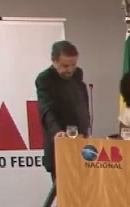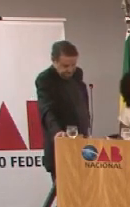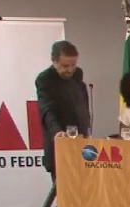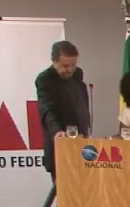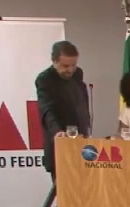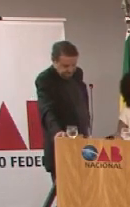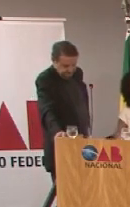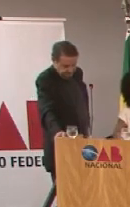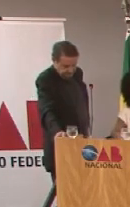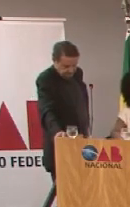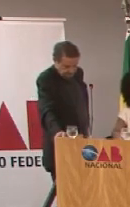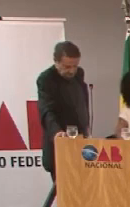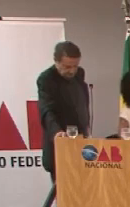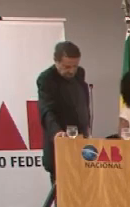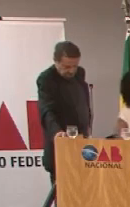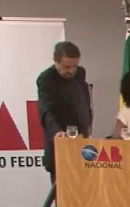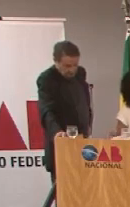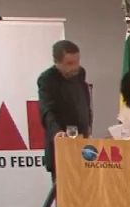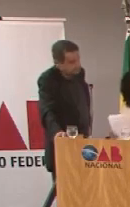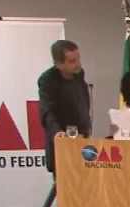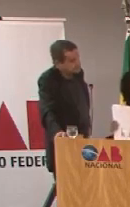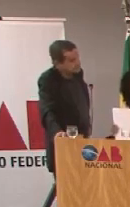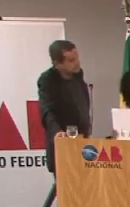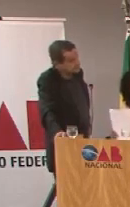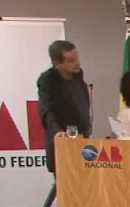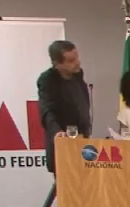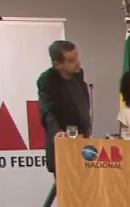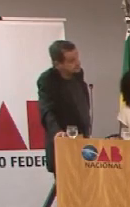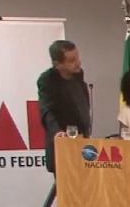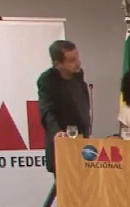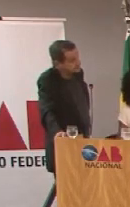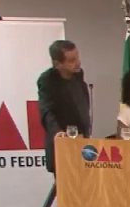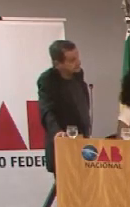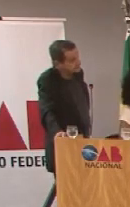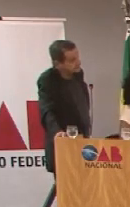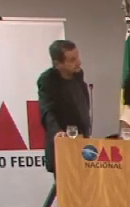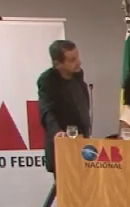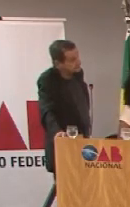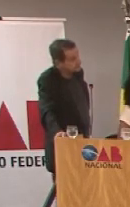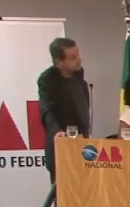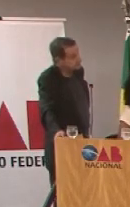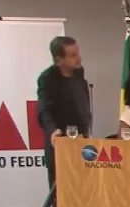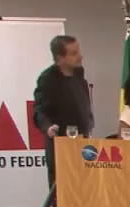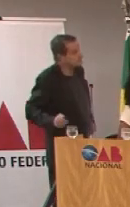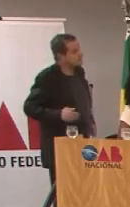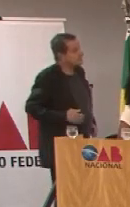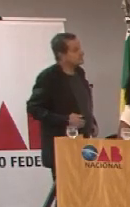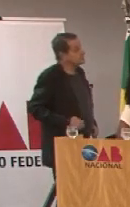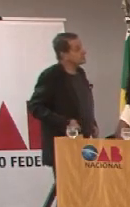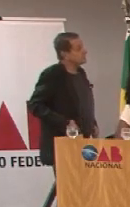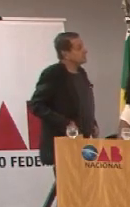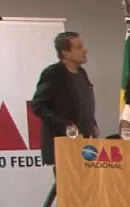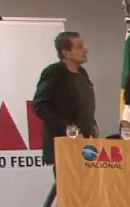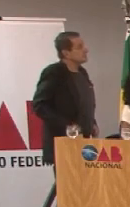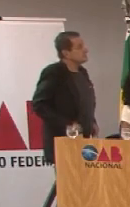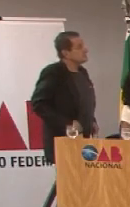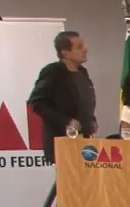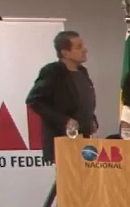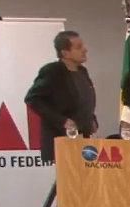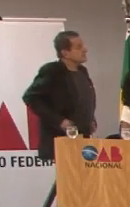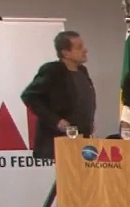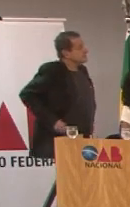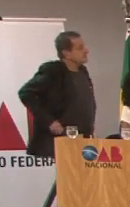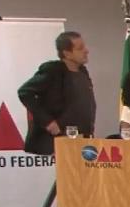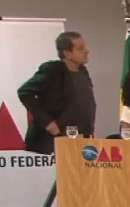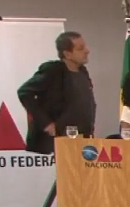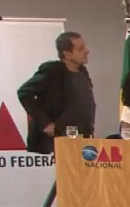expressão que ficou muito forte até hoje, globalização da indiferença. É